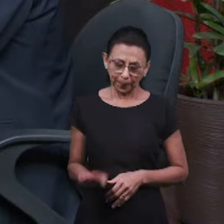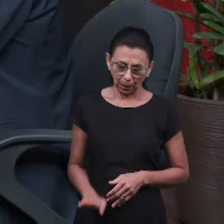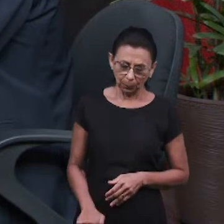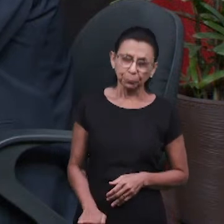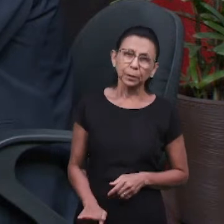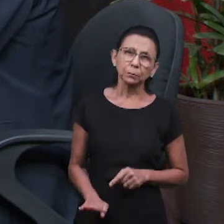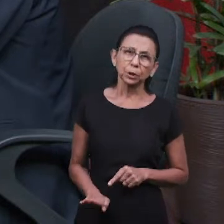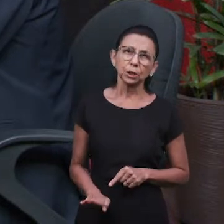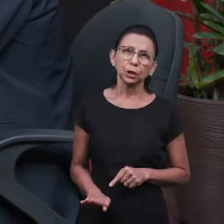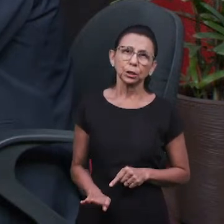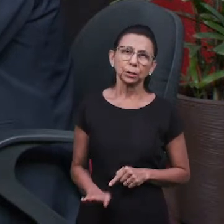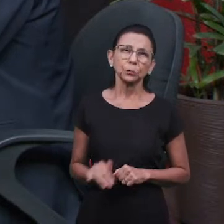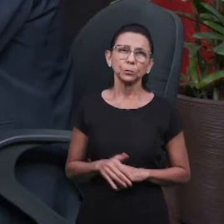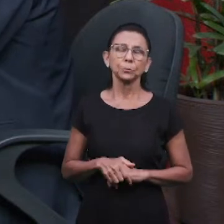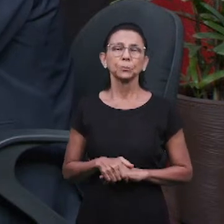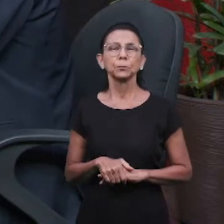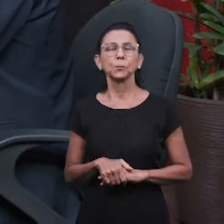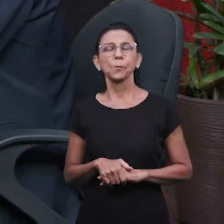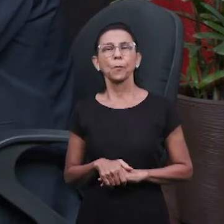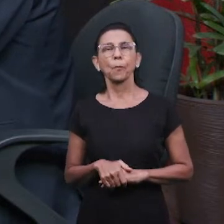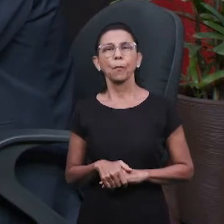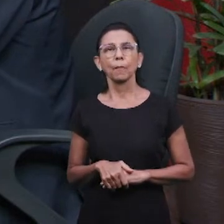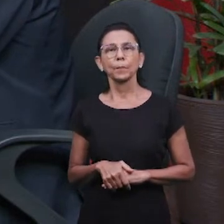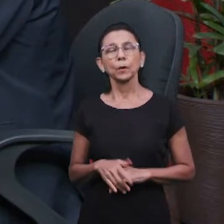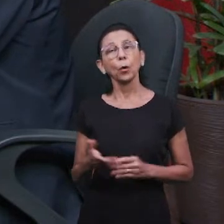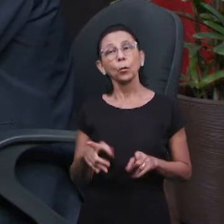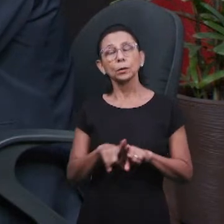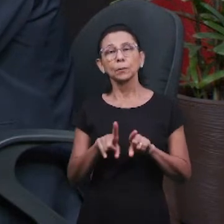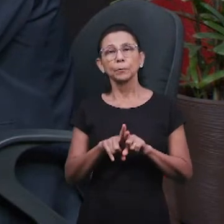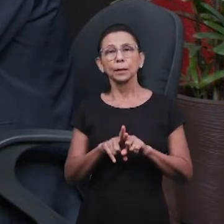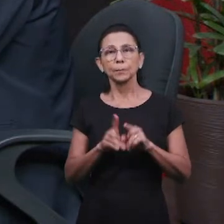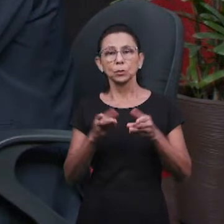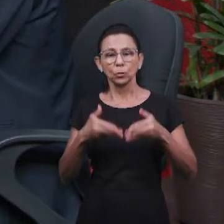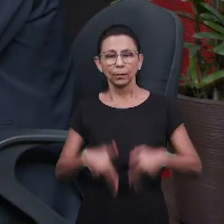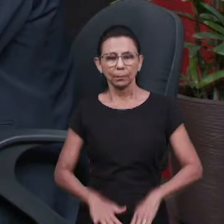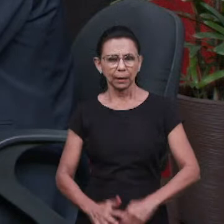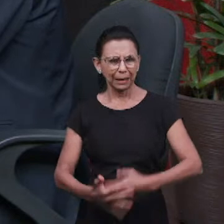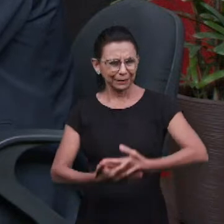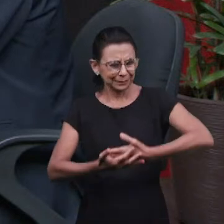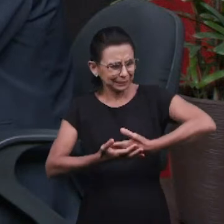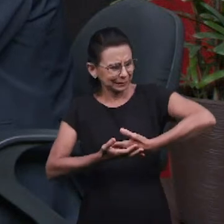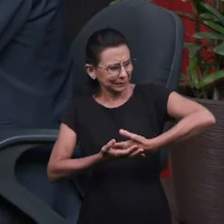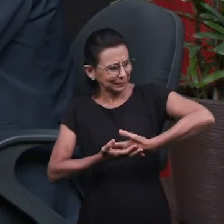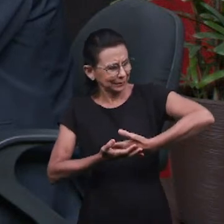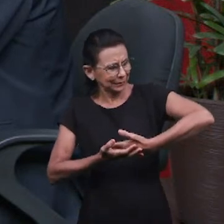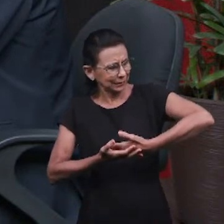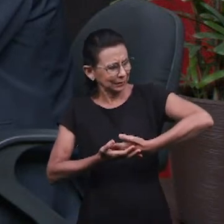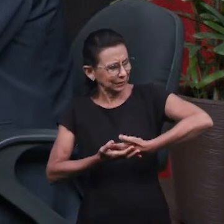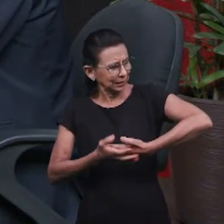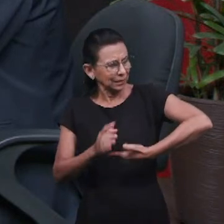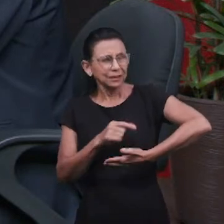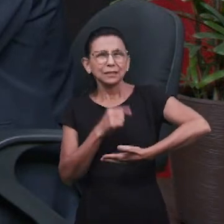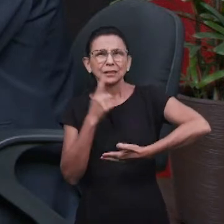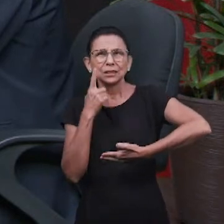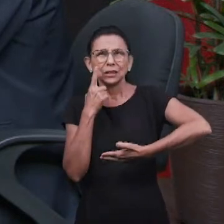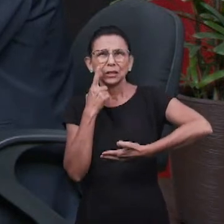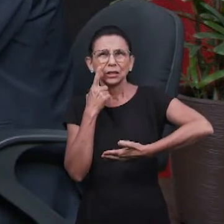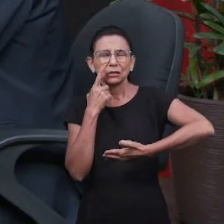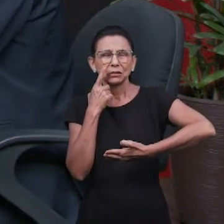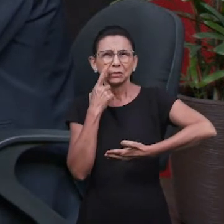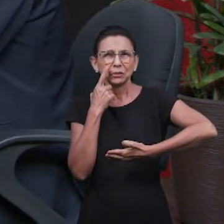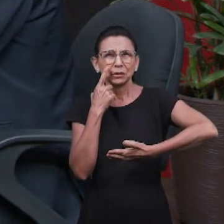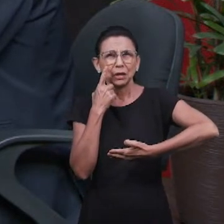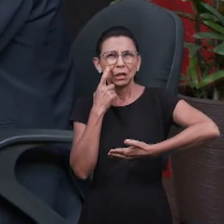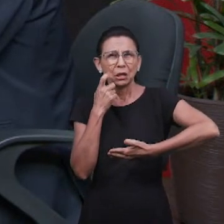pequenininho, que quando, às vezes, o recém-nascido, você percebe que ele não tá, aquele choro diferente, não